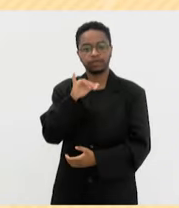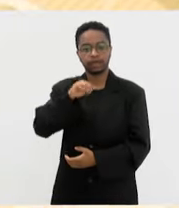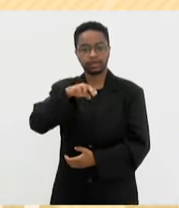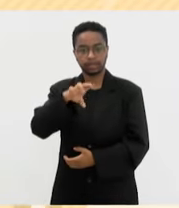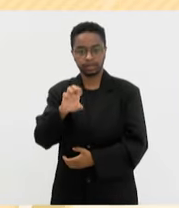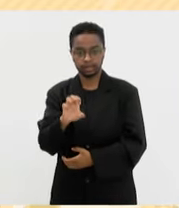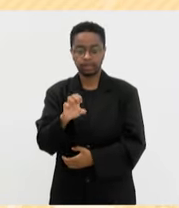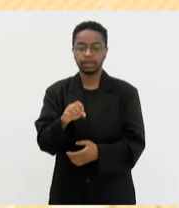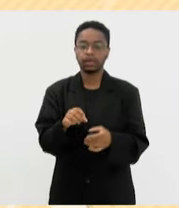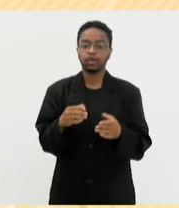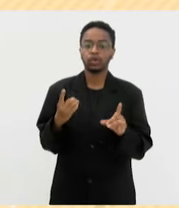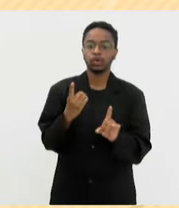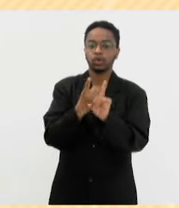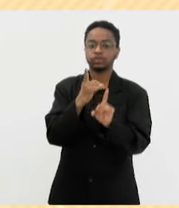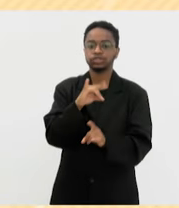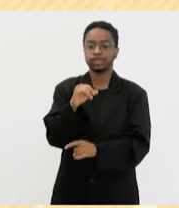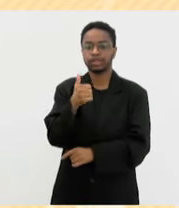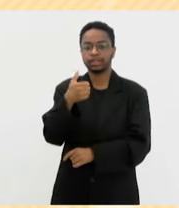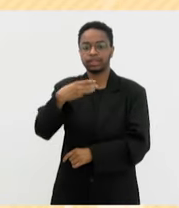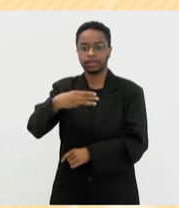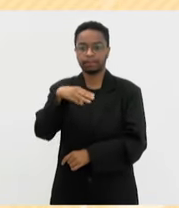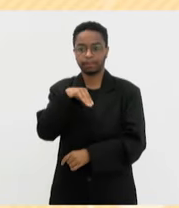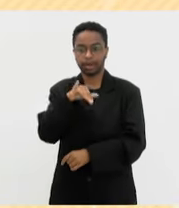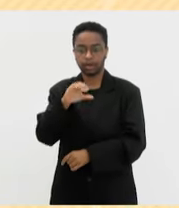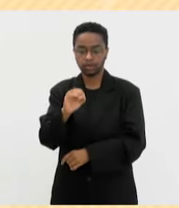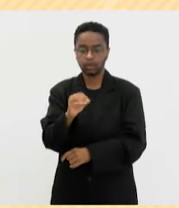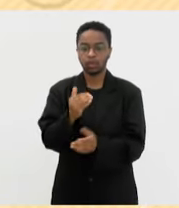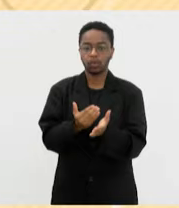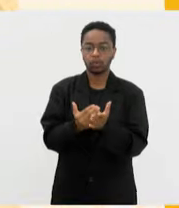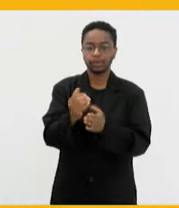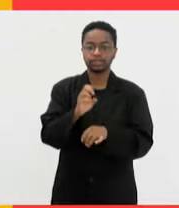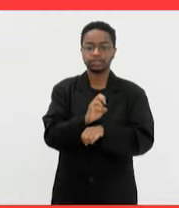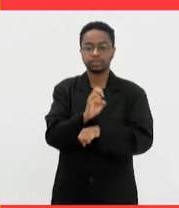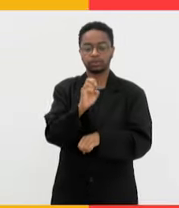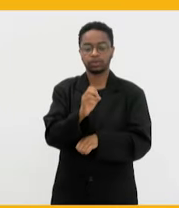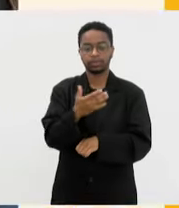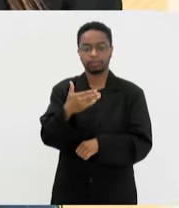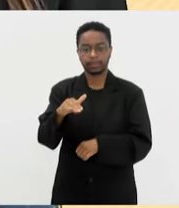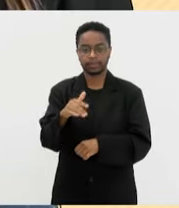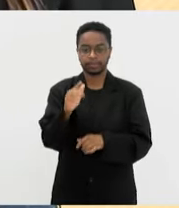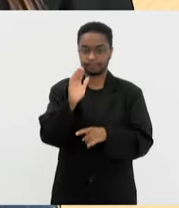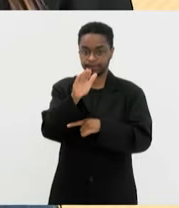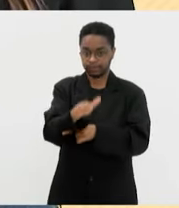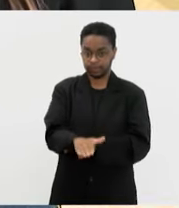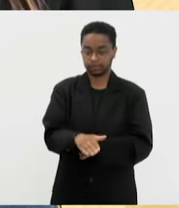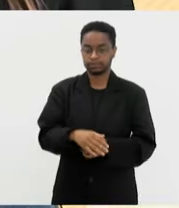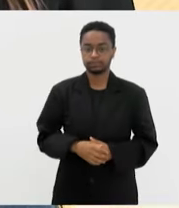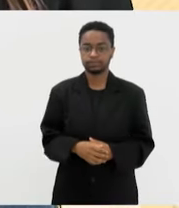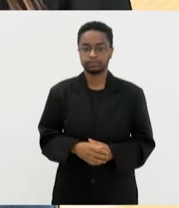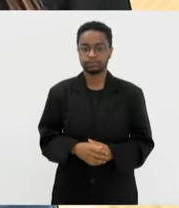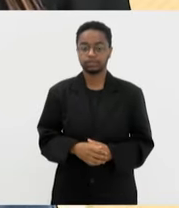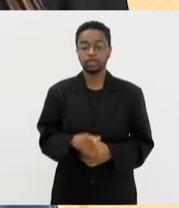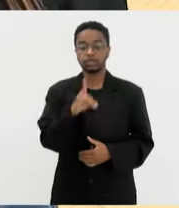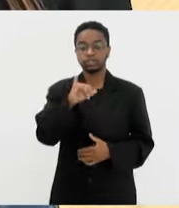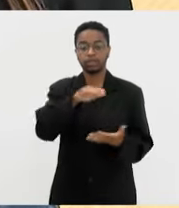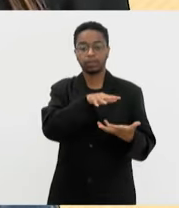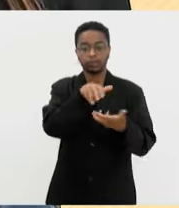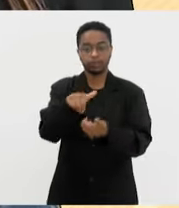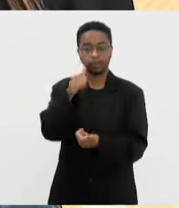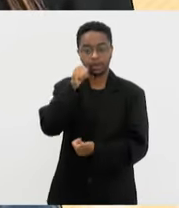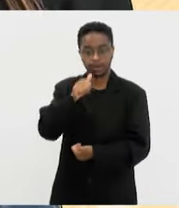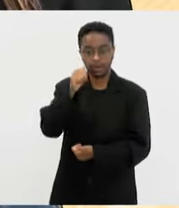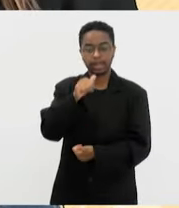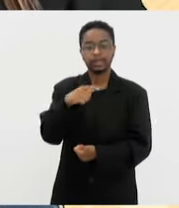encontro vai ser no dia 13 de maio, a partir das 5h30 da tarde. No Dia Internacional da Mulher, o projeto musical